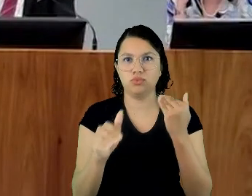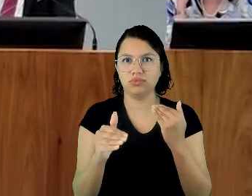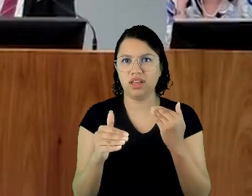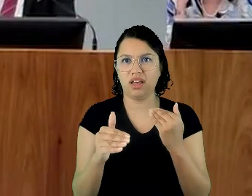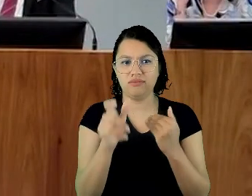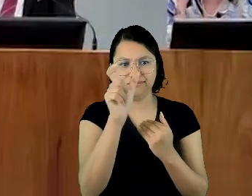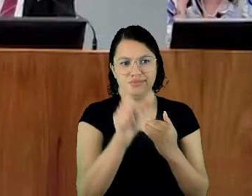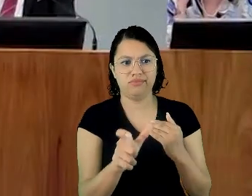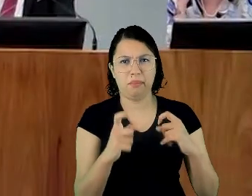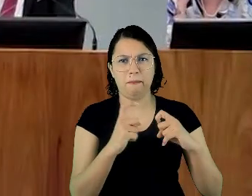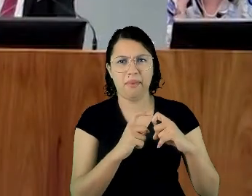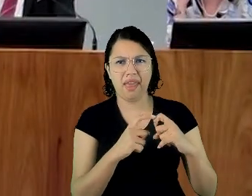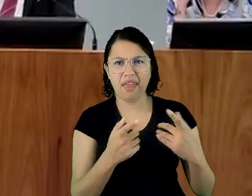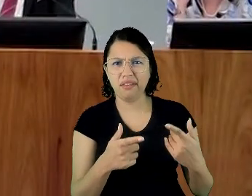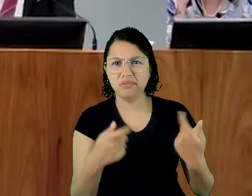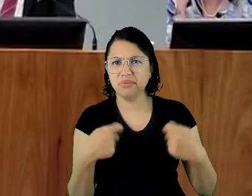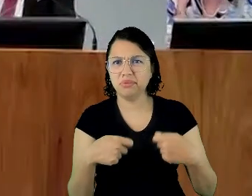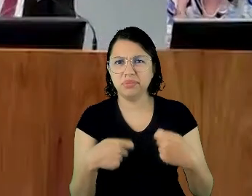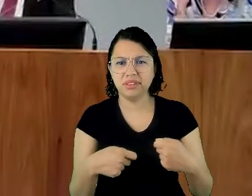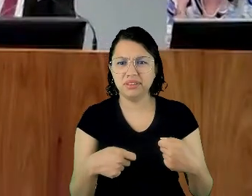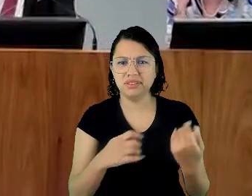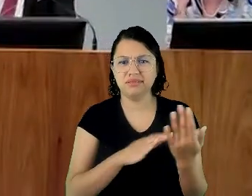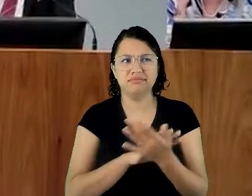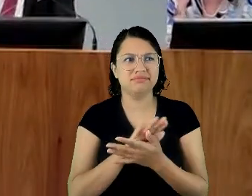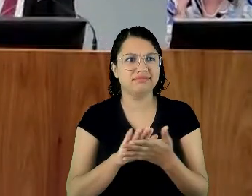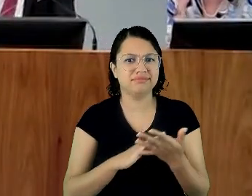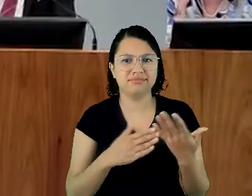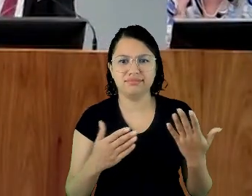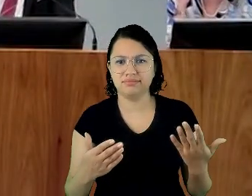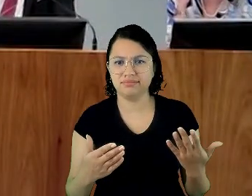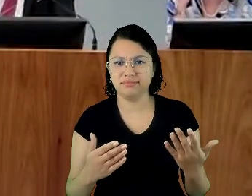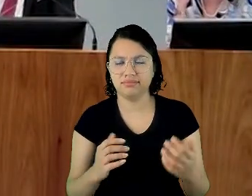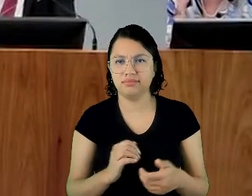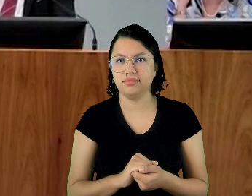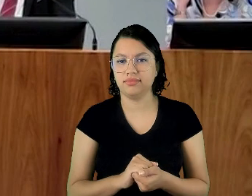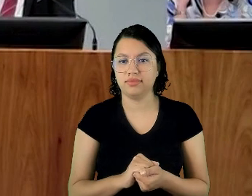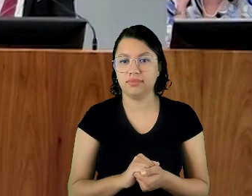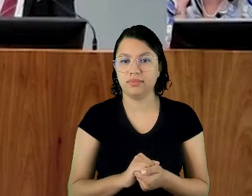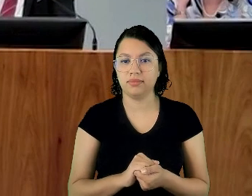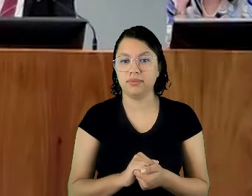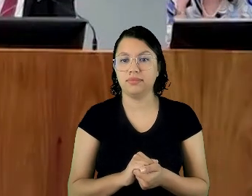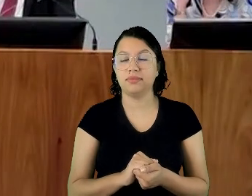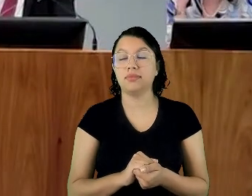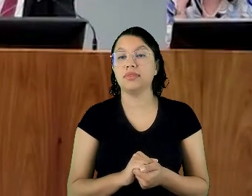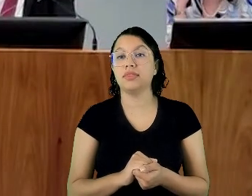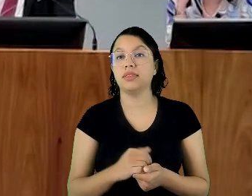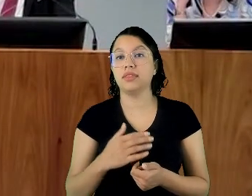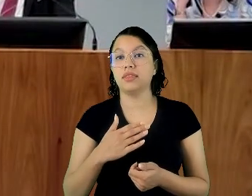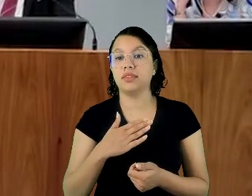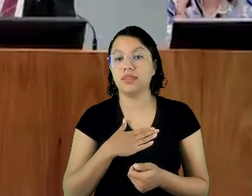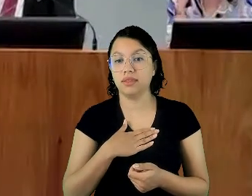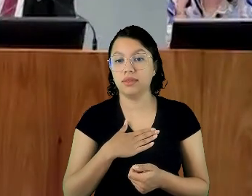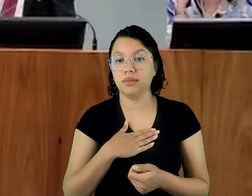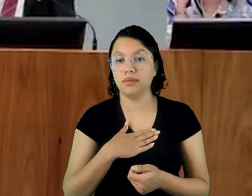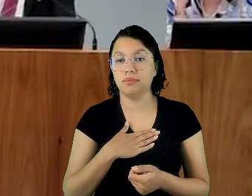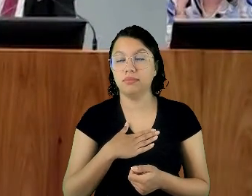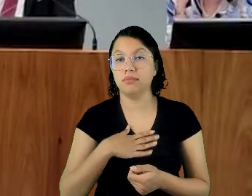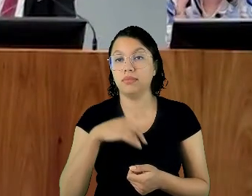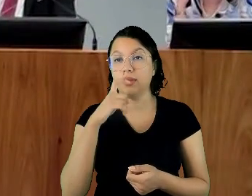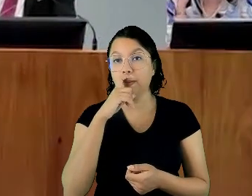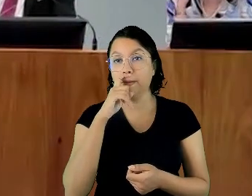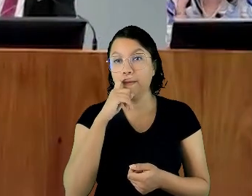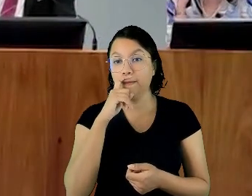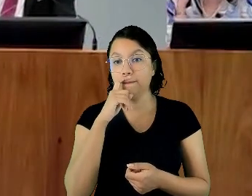nem placa para você. Porque o meu pai era Nelson Trati, eu sou Nelson Trati. Basta pôr vírgula e